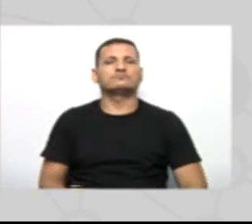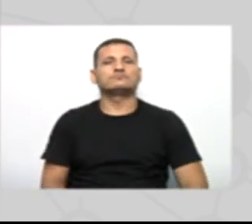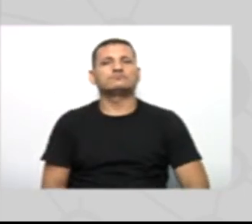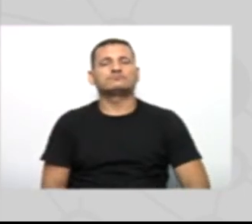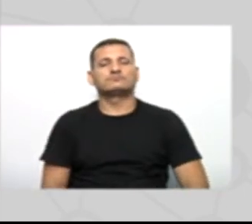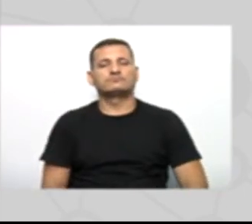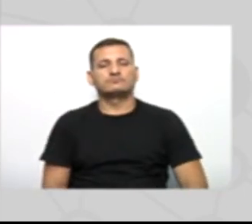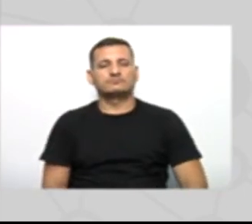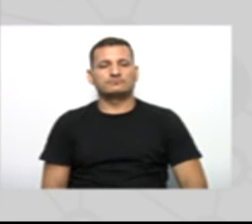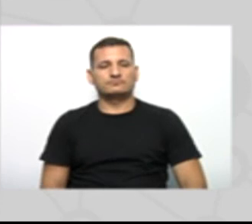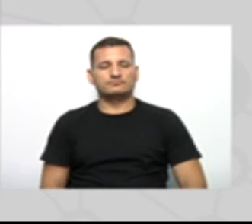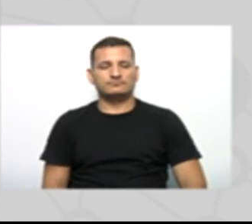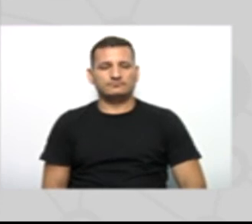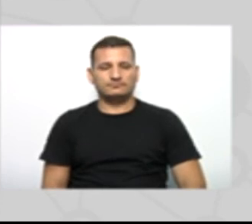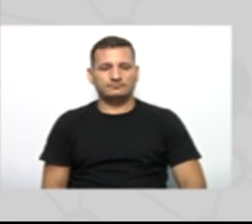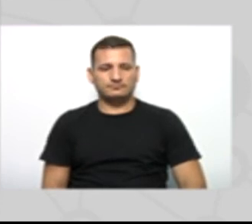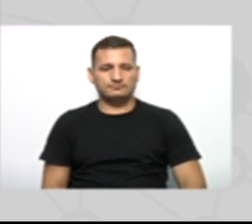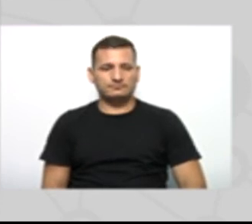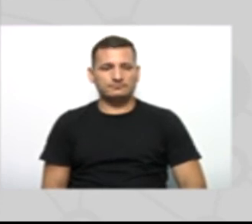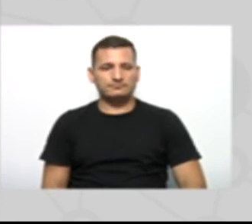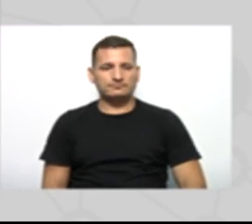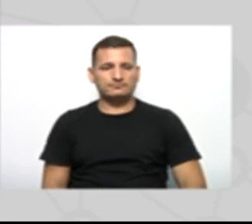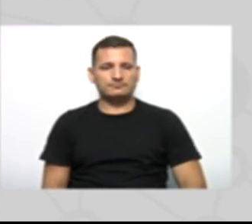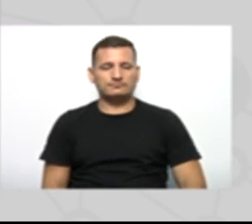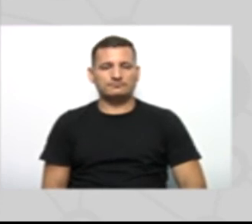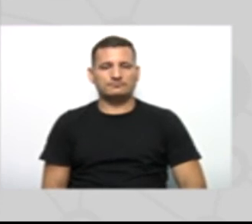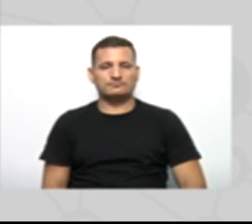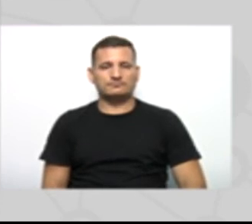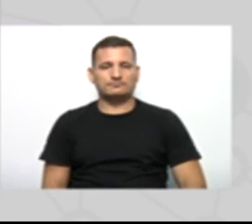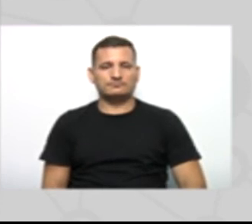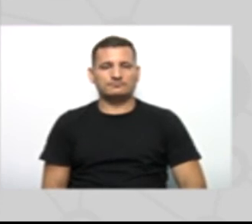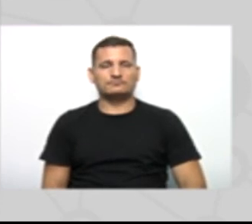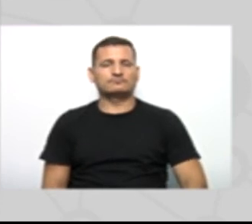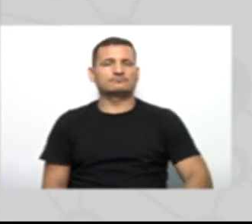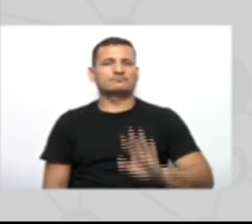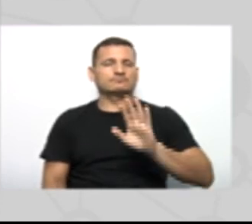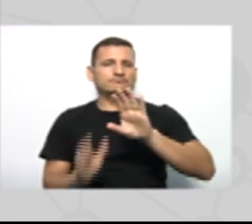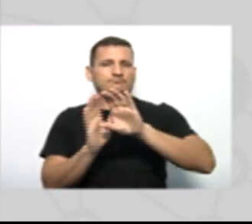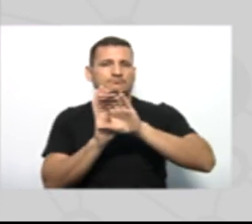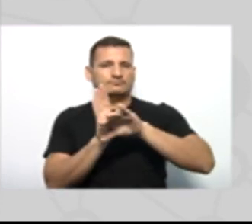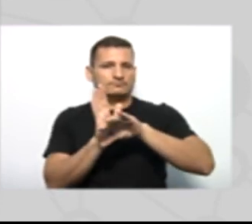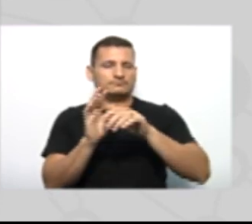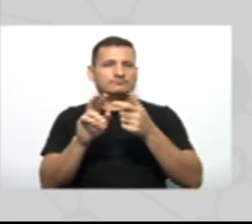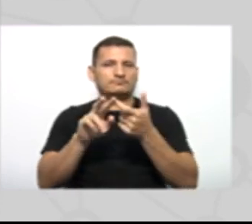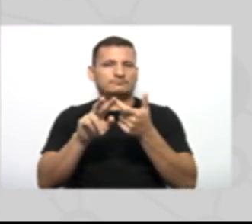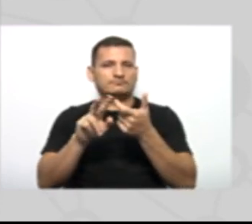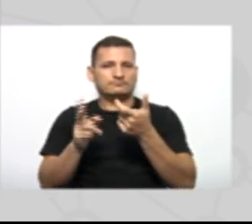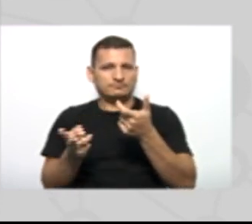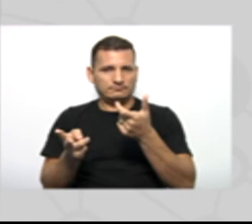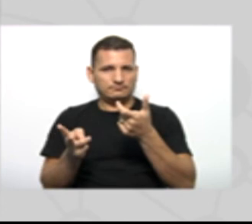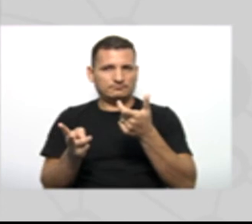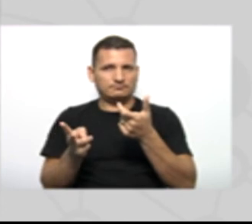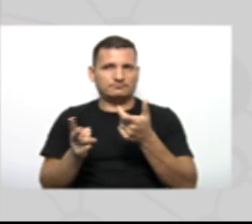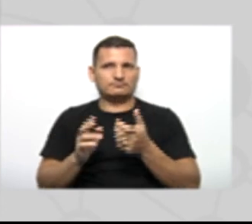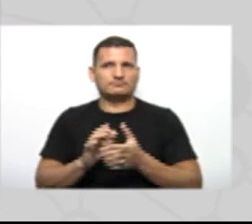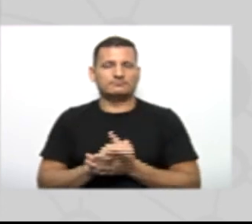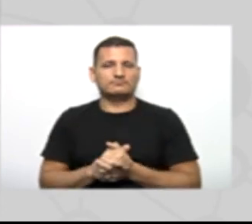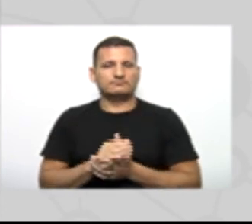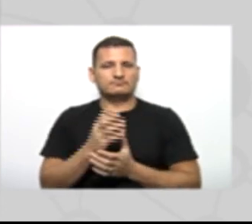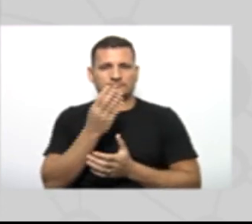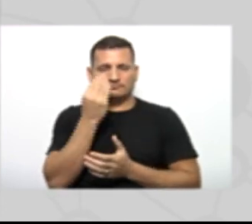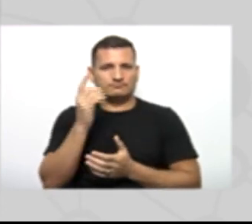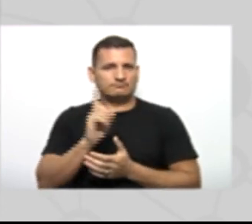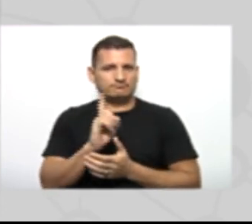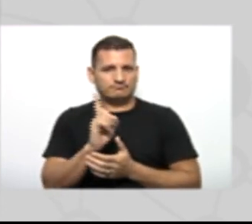tradição desse time, tá ok? Então, tá aí o nosso conceito de polimorfismo. Não esqueçam que